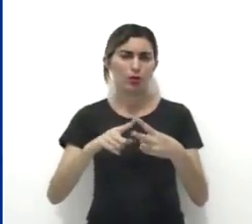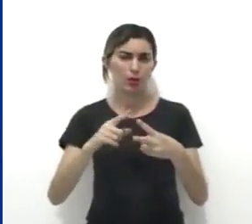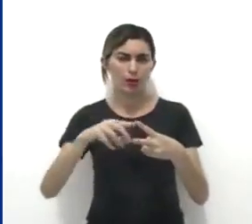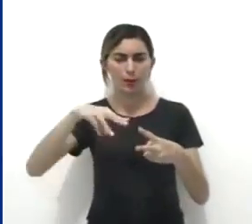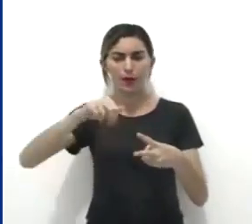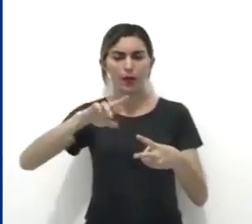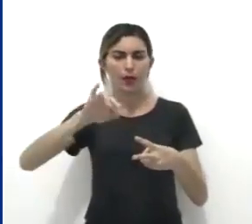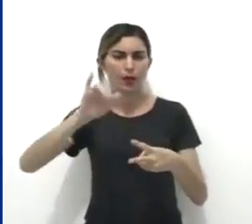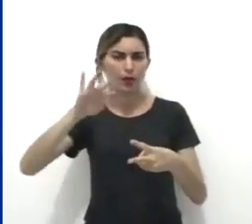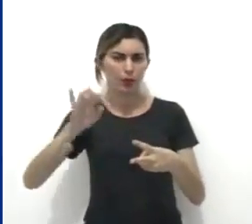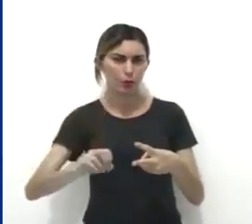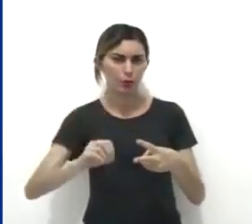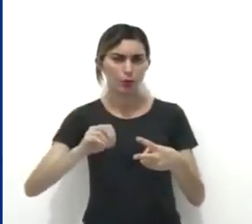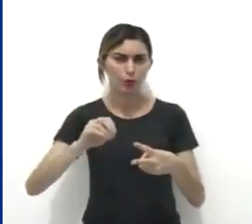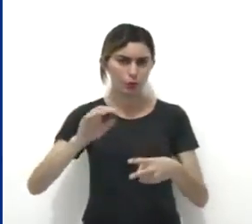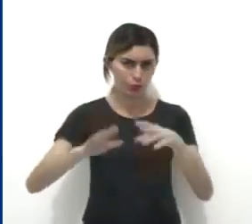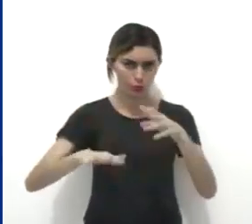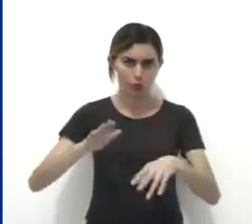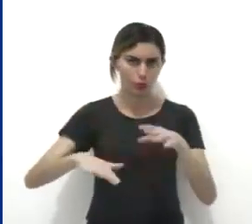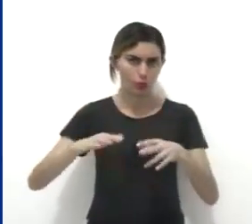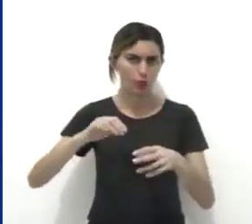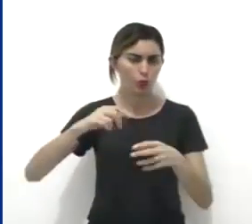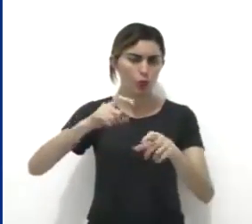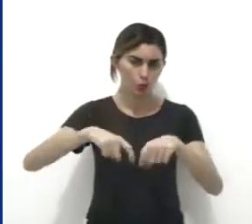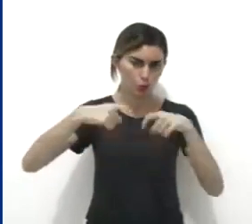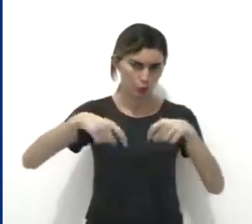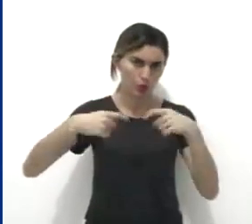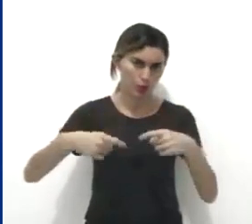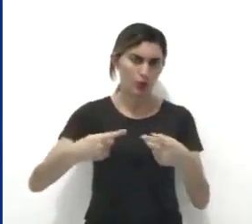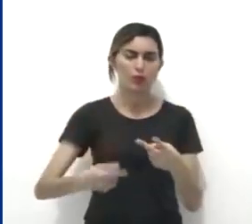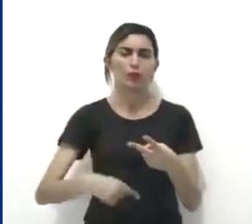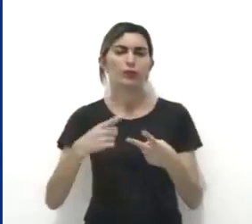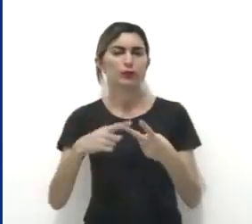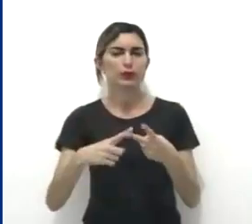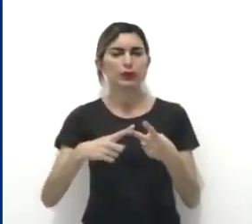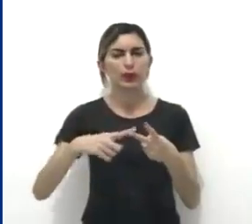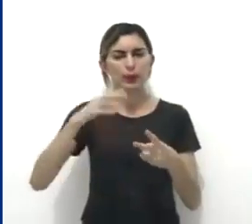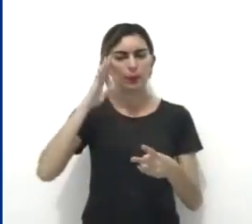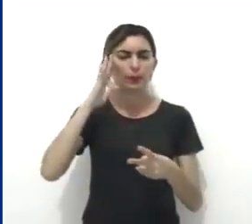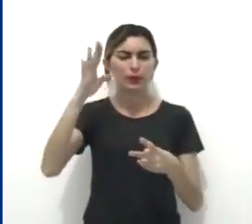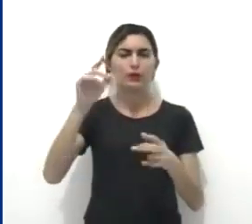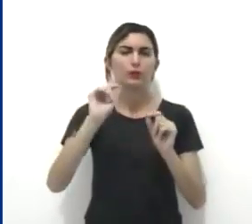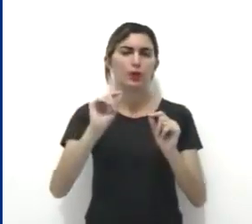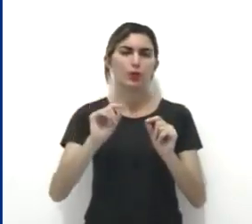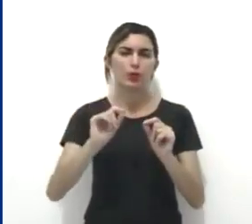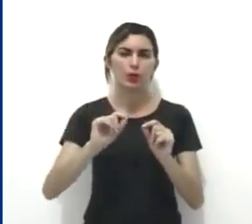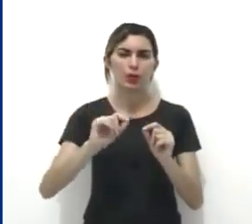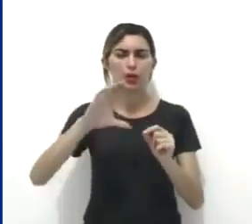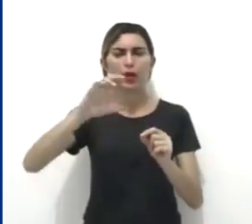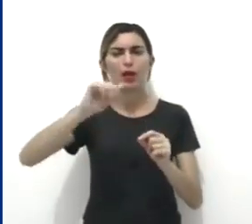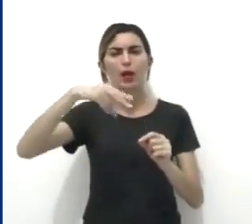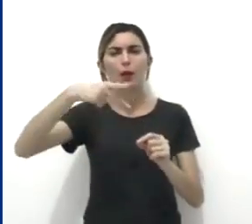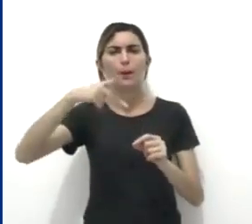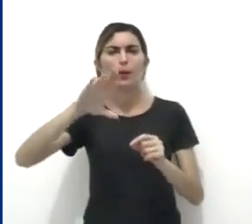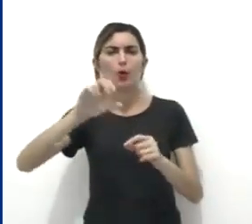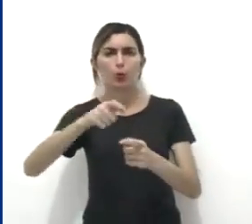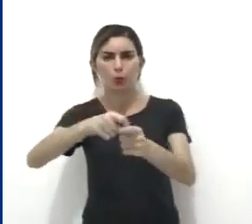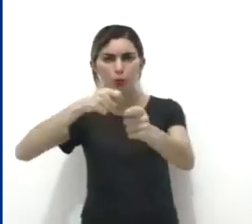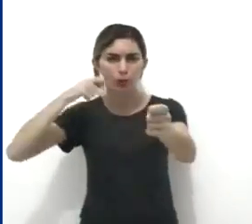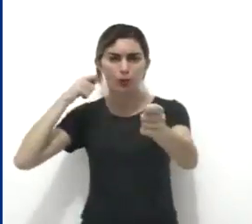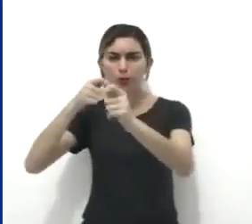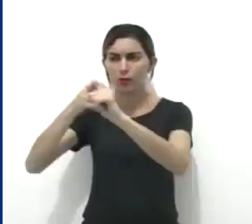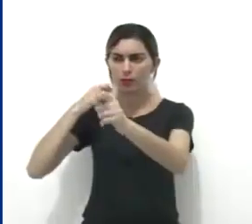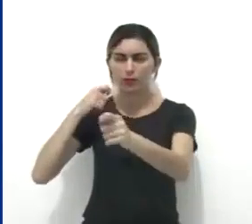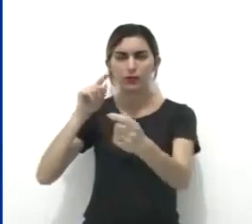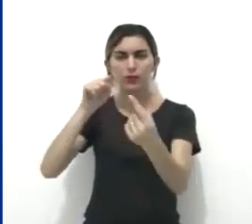maracatu. Maracatu de baque solto, ou também o maracatu rural, pode ser chamado assim, tem como principal símbolo o caboclo de lança